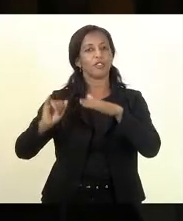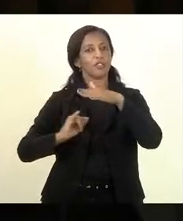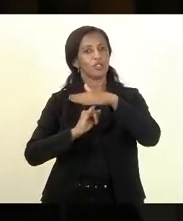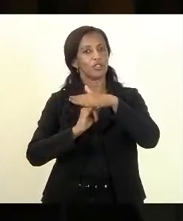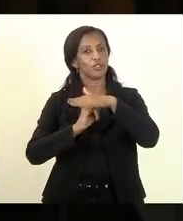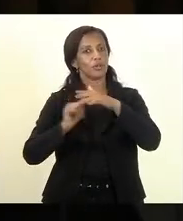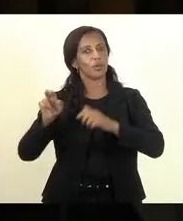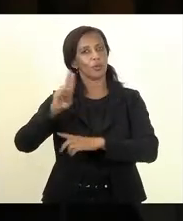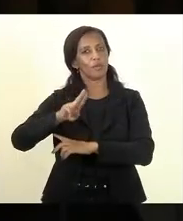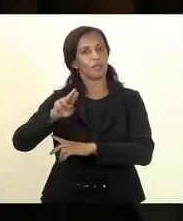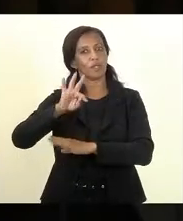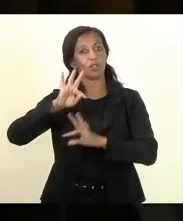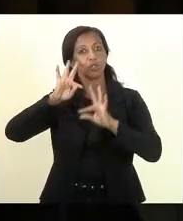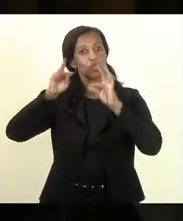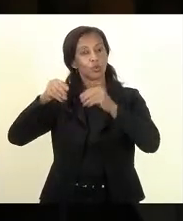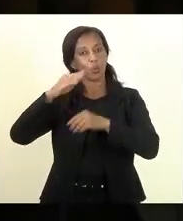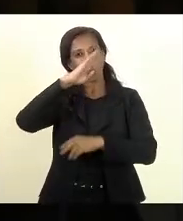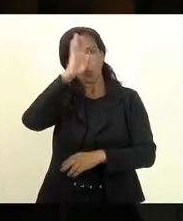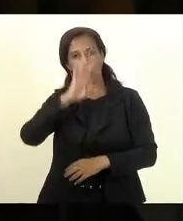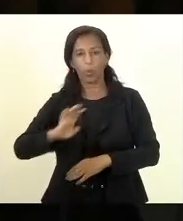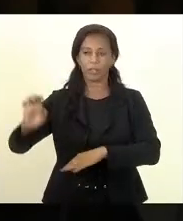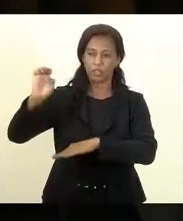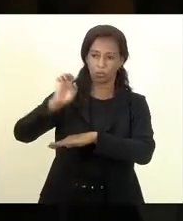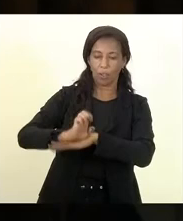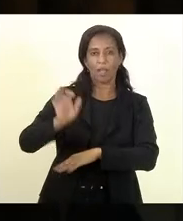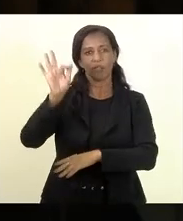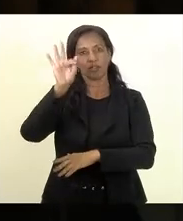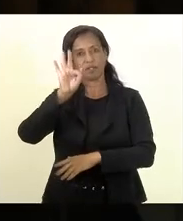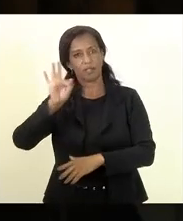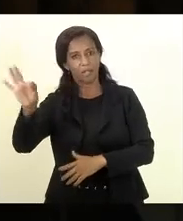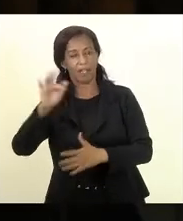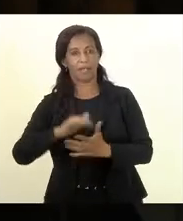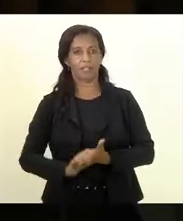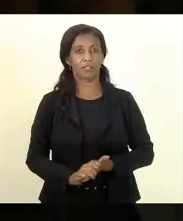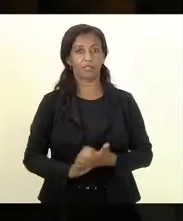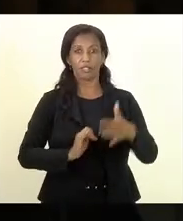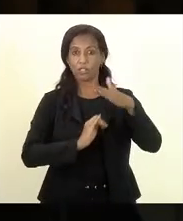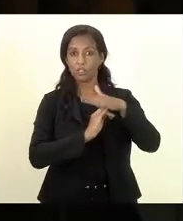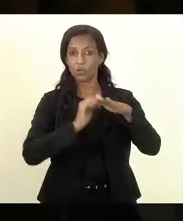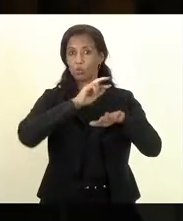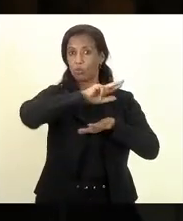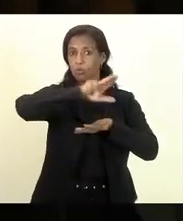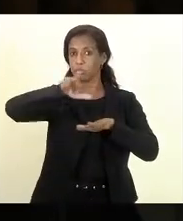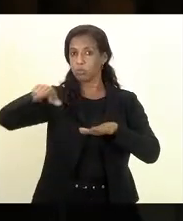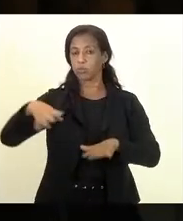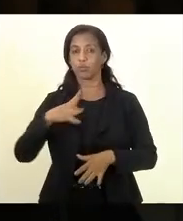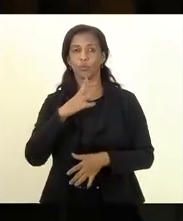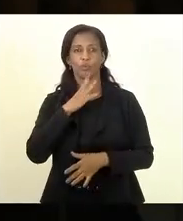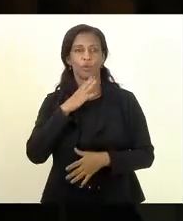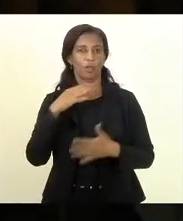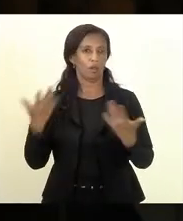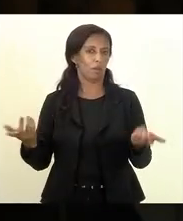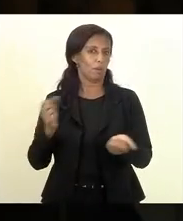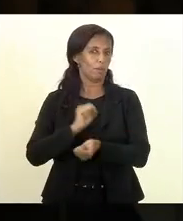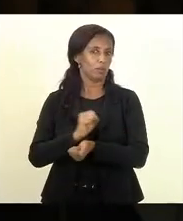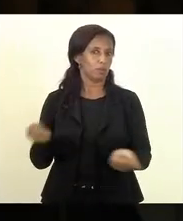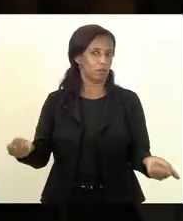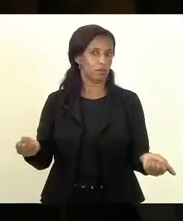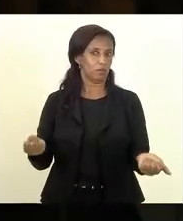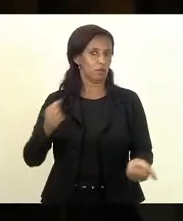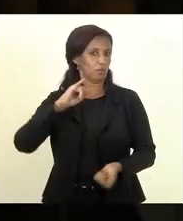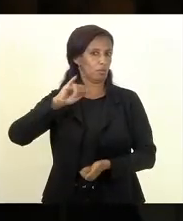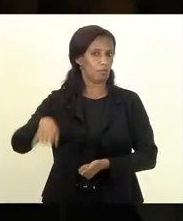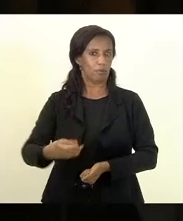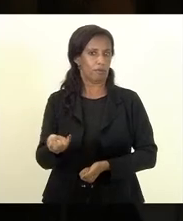de todo o Brasil. Estaduais, federais, enfim, então, institutos de várias áreas do conhecimento. Não é possível que a gente não aproveite essa